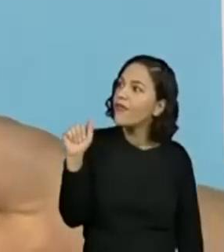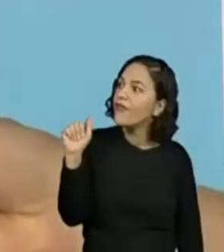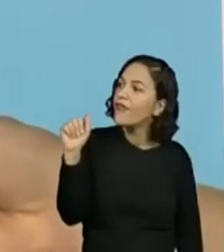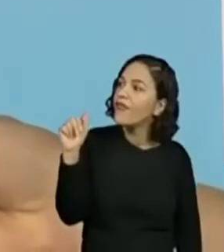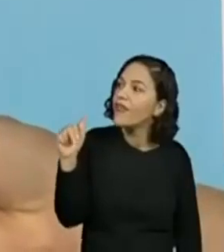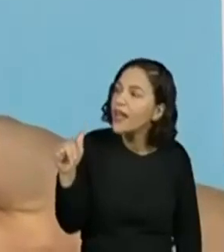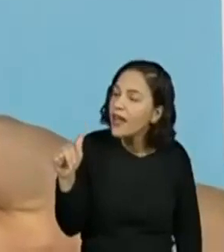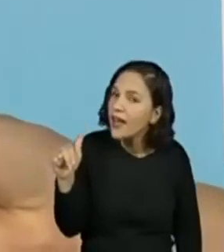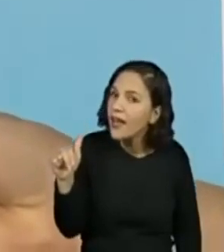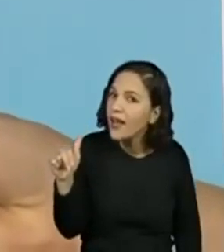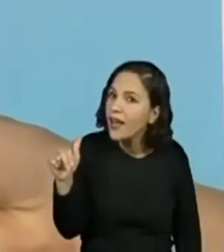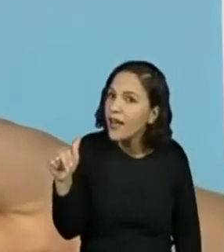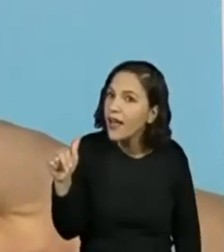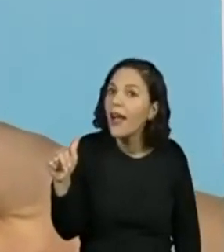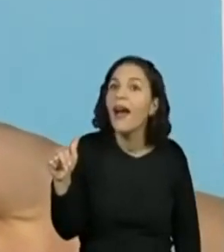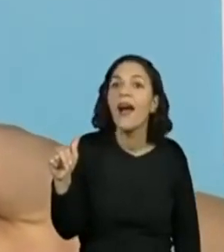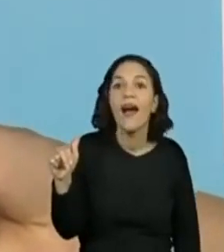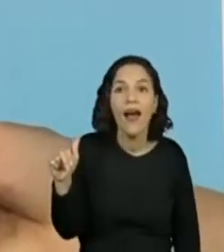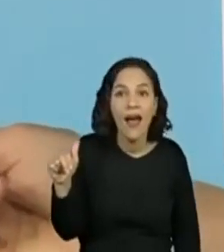Fran... Ó o Fran.